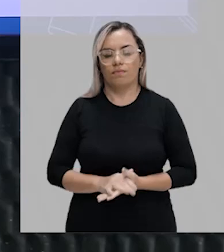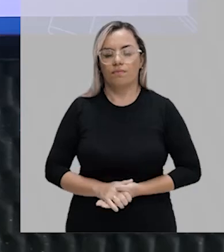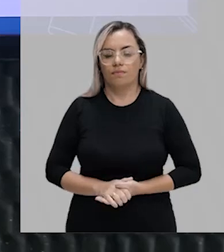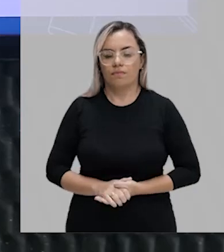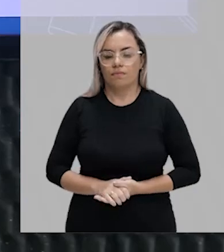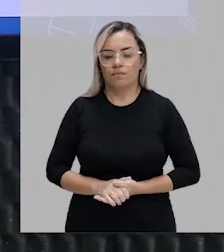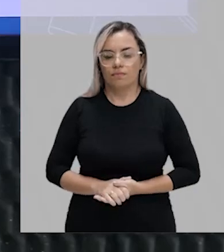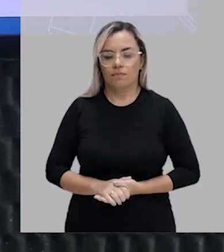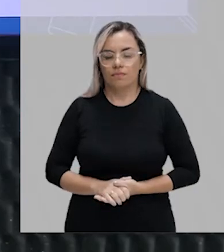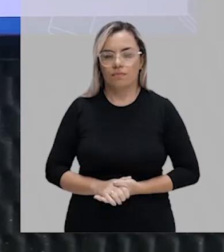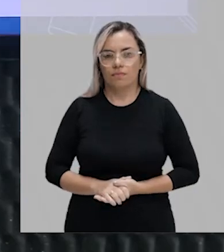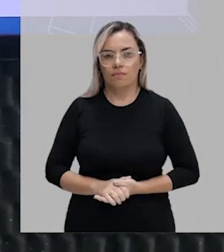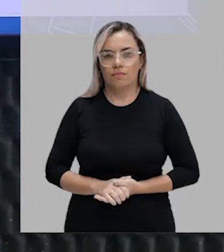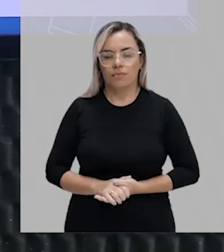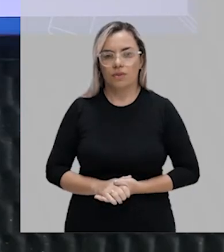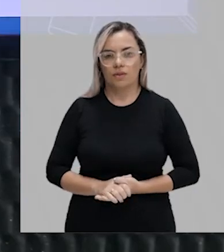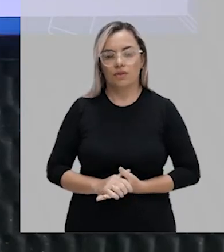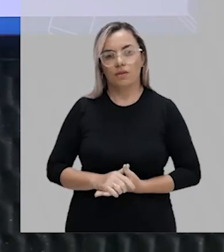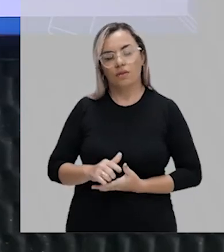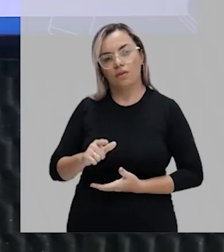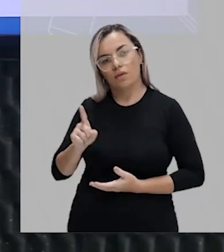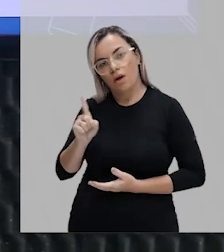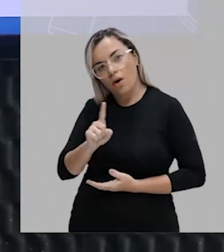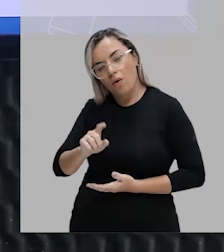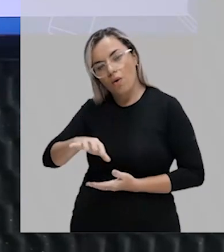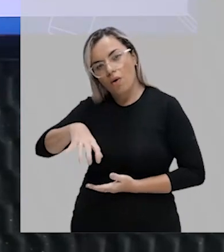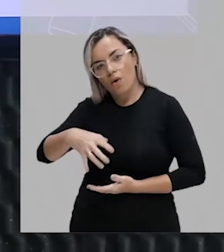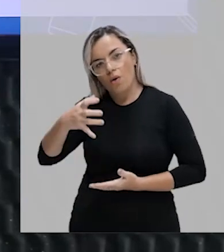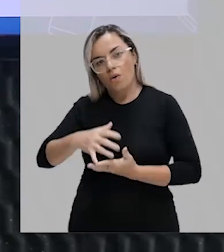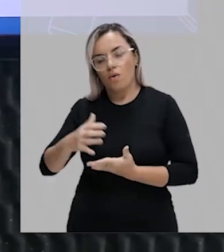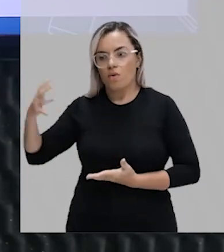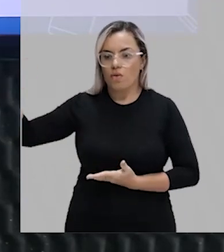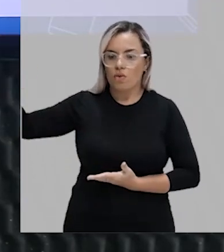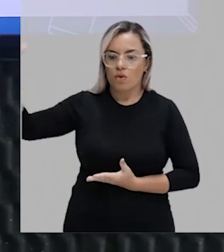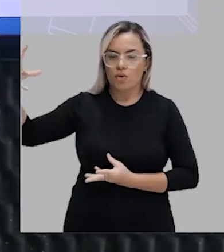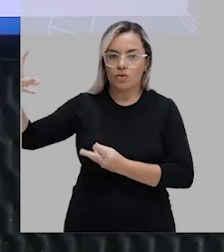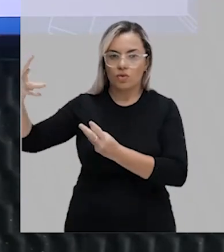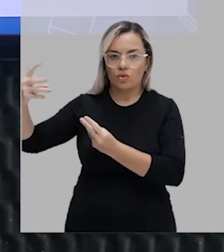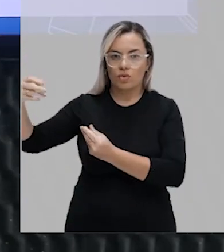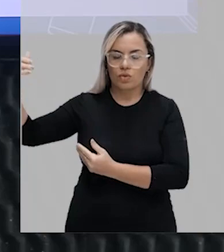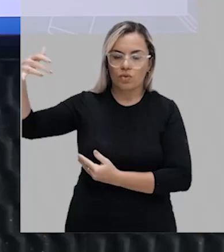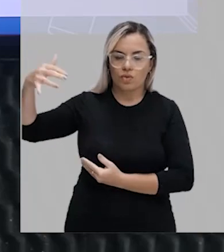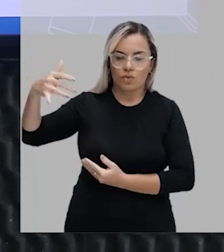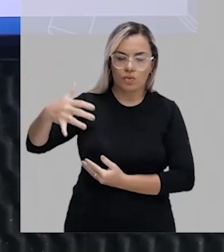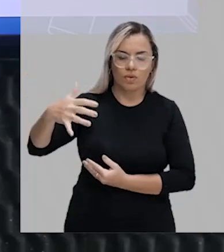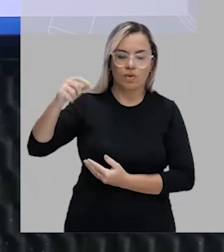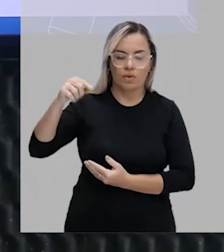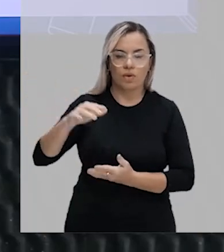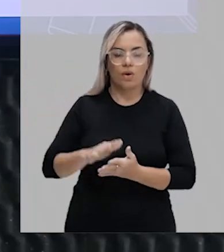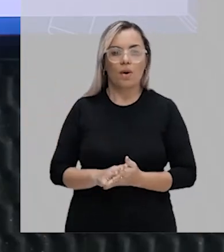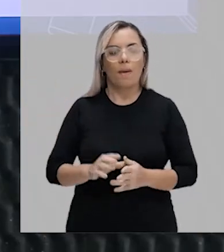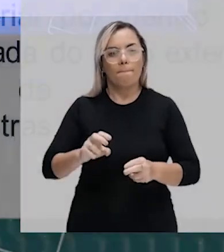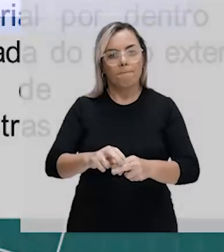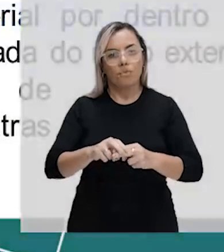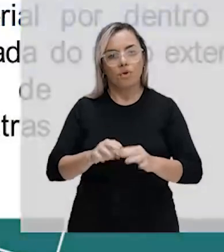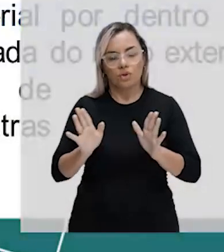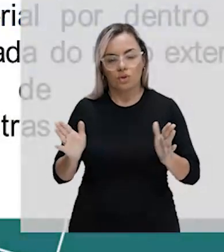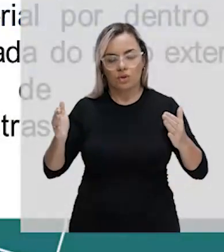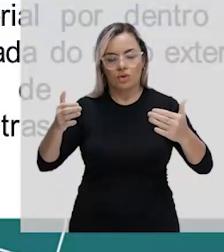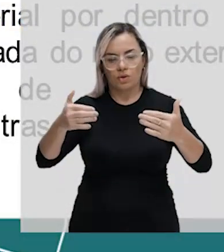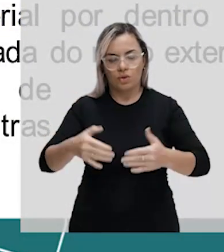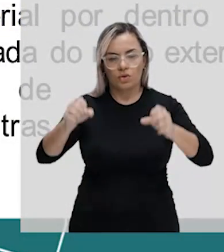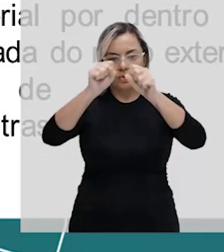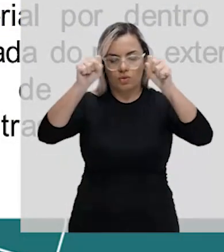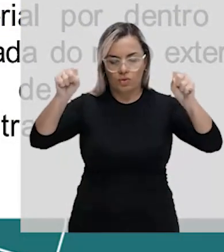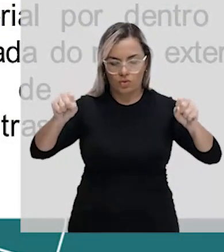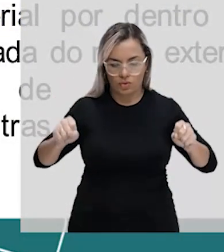Então, isso era para que não ocorresse nada de contaminação com o meio externo e assim o indivíduo, o cientista, ele